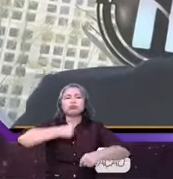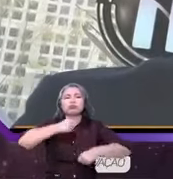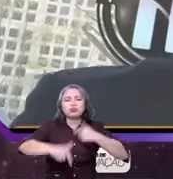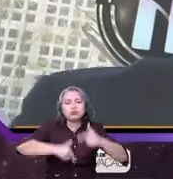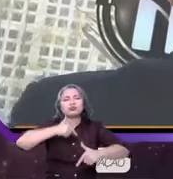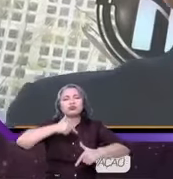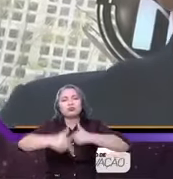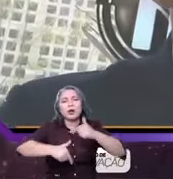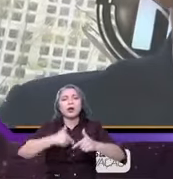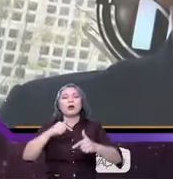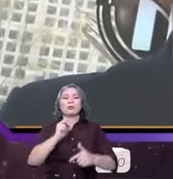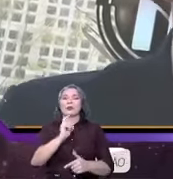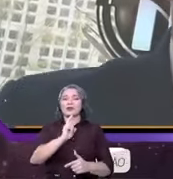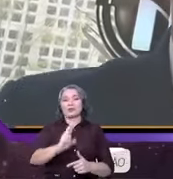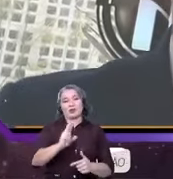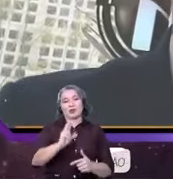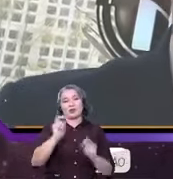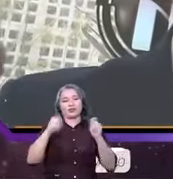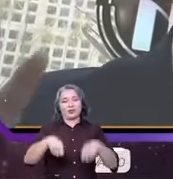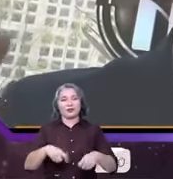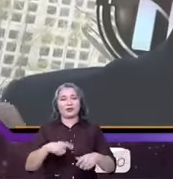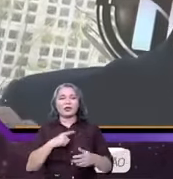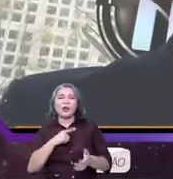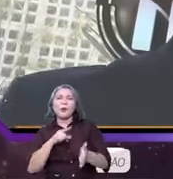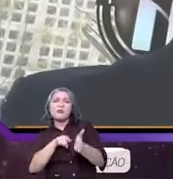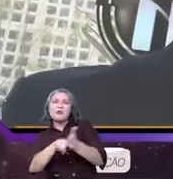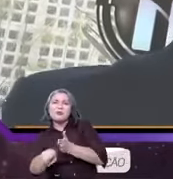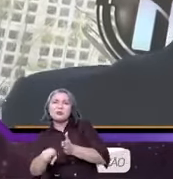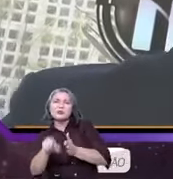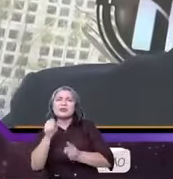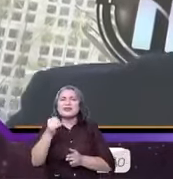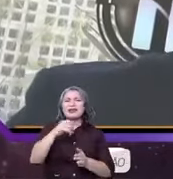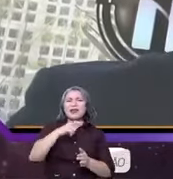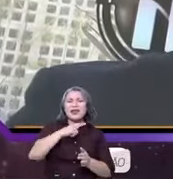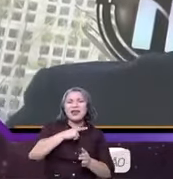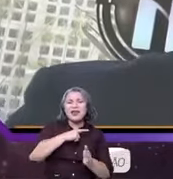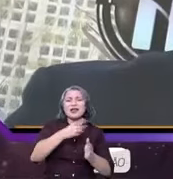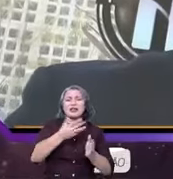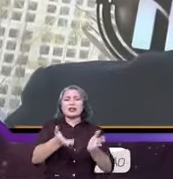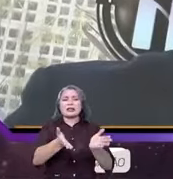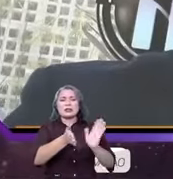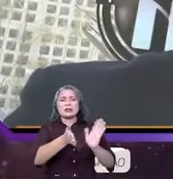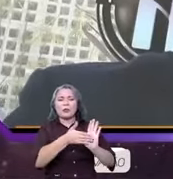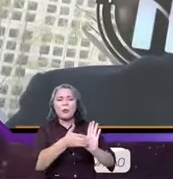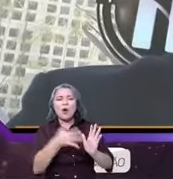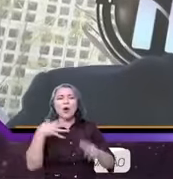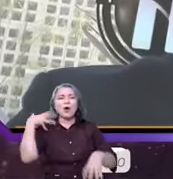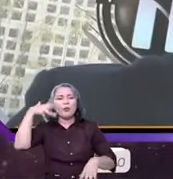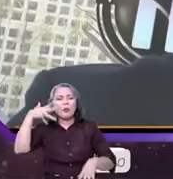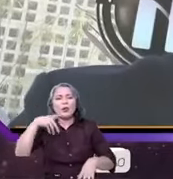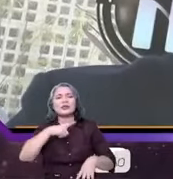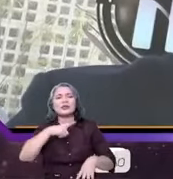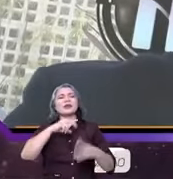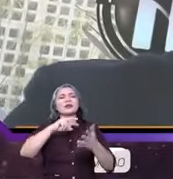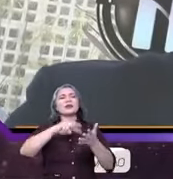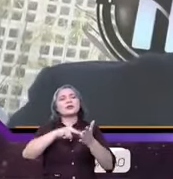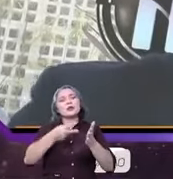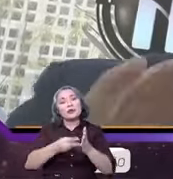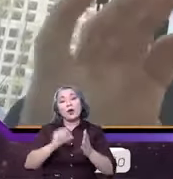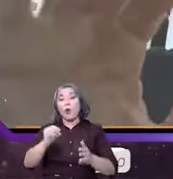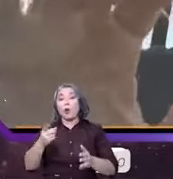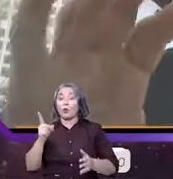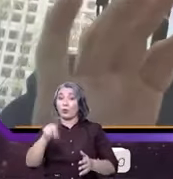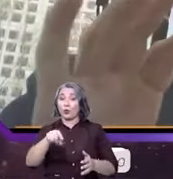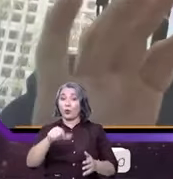resultado possível. E aí eu indago se essas considerações fazem sentido ao senhor ou não,